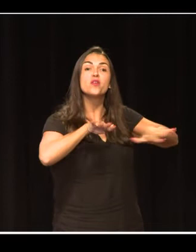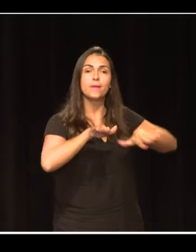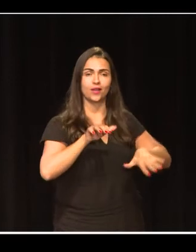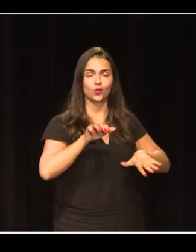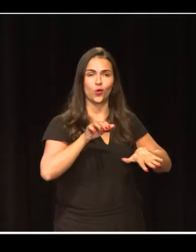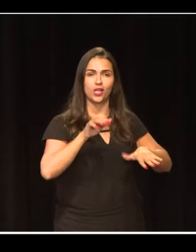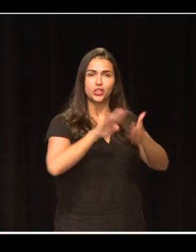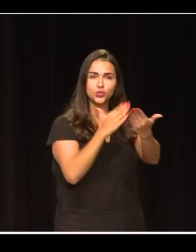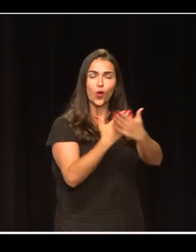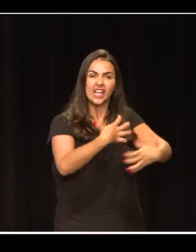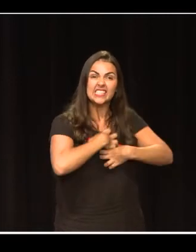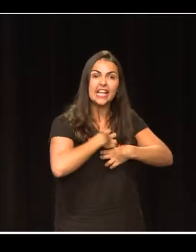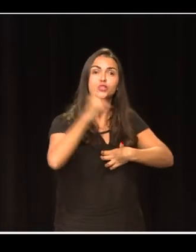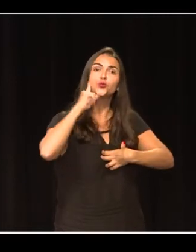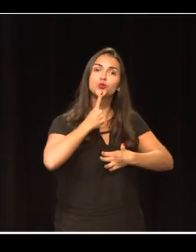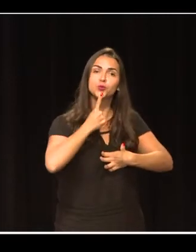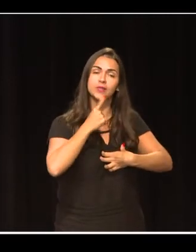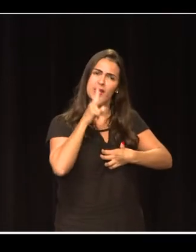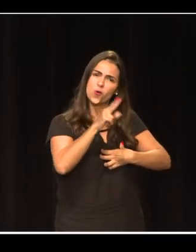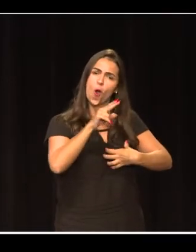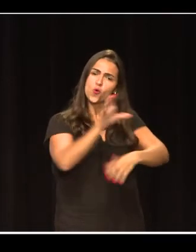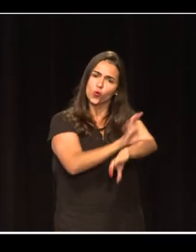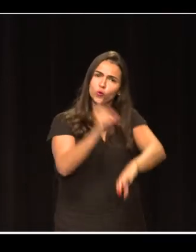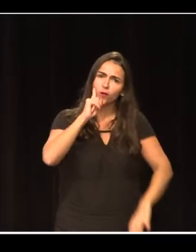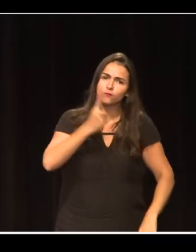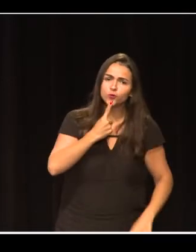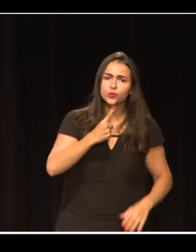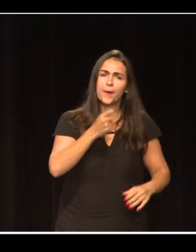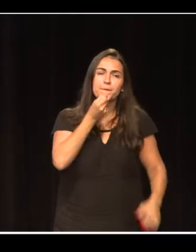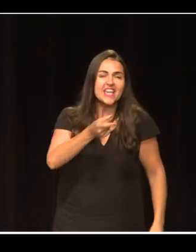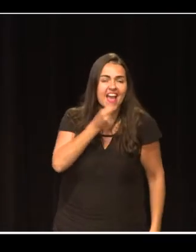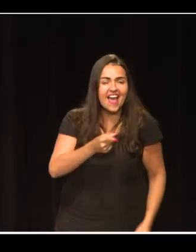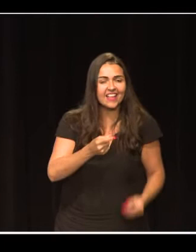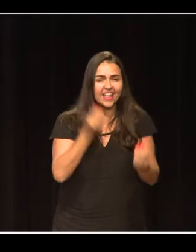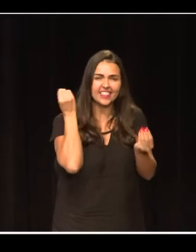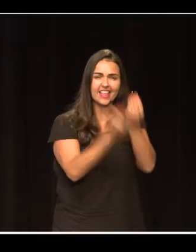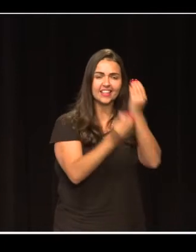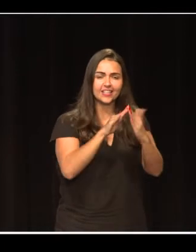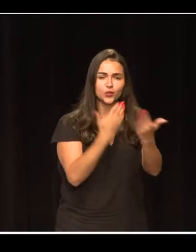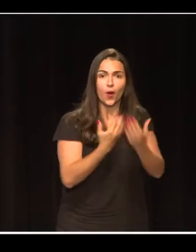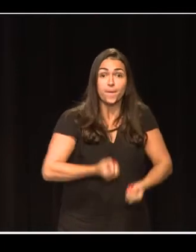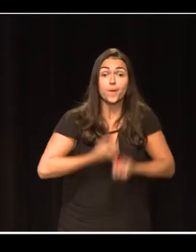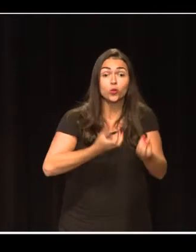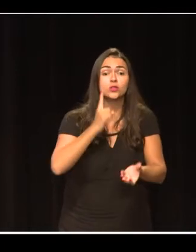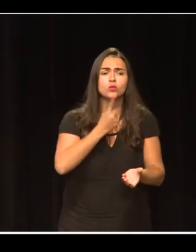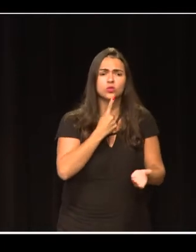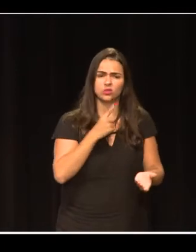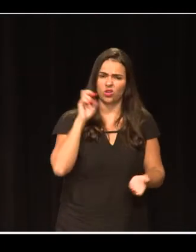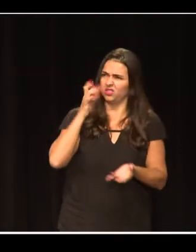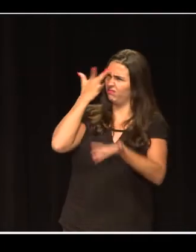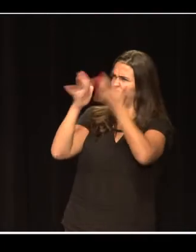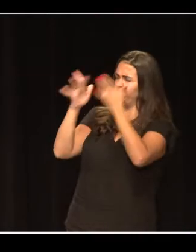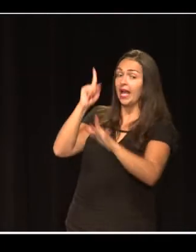onde a cultura surda, as questões da arte, das piadas, né, das produções surdas não seja estranha,